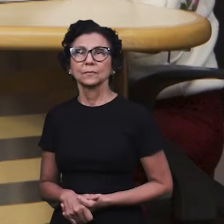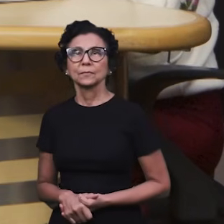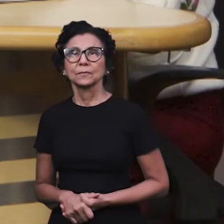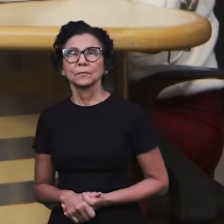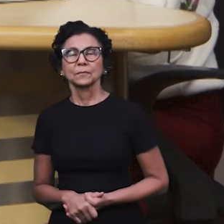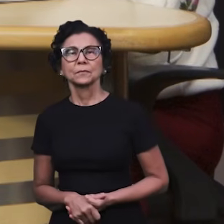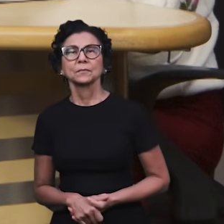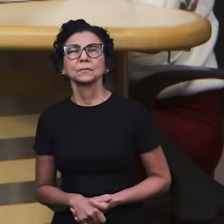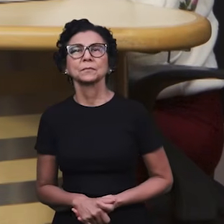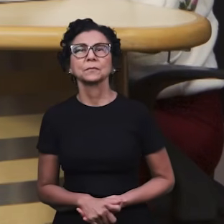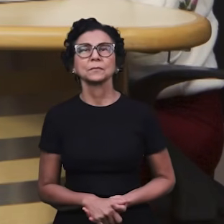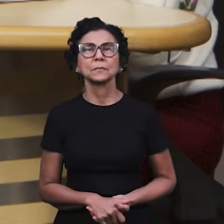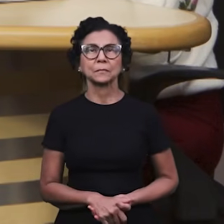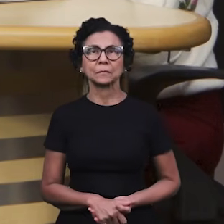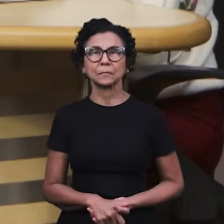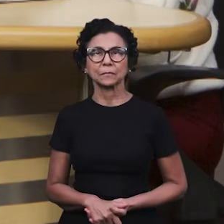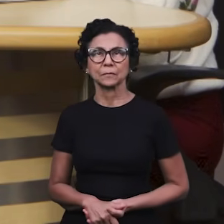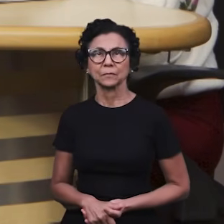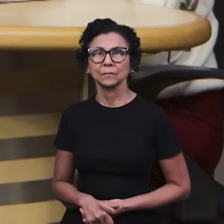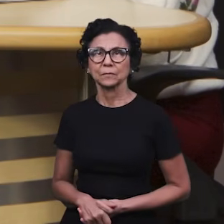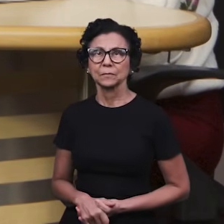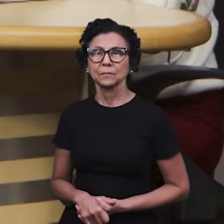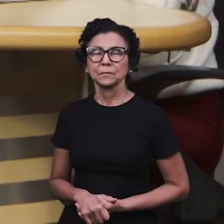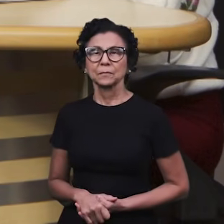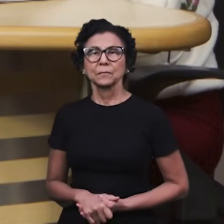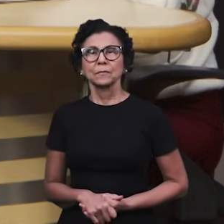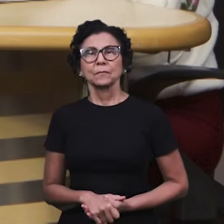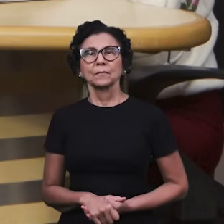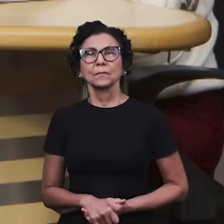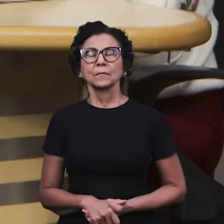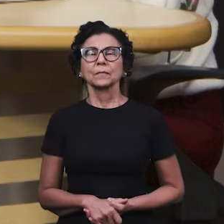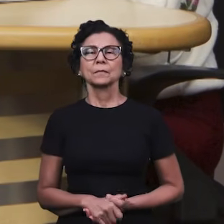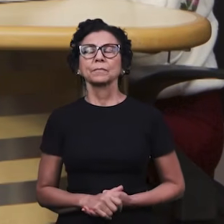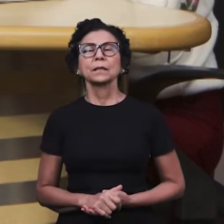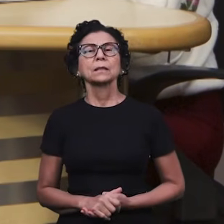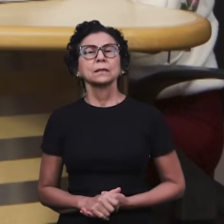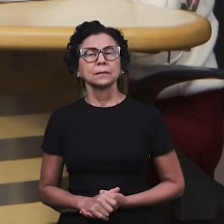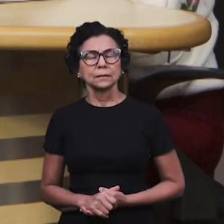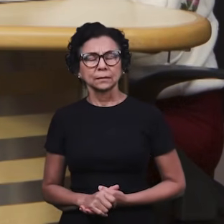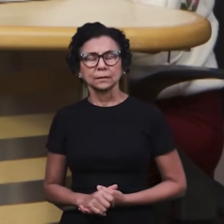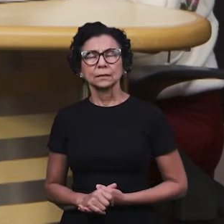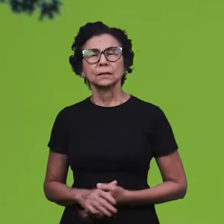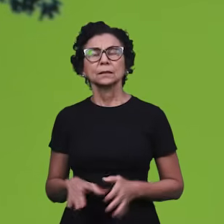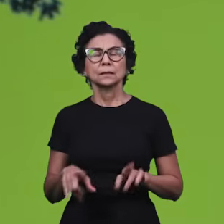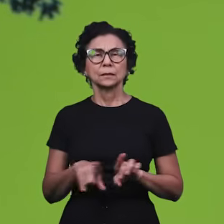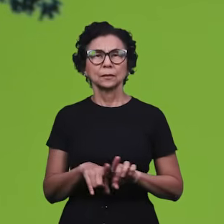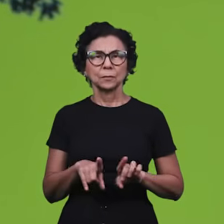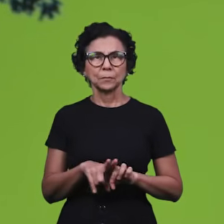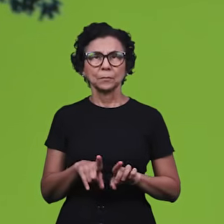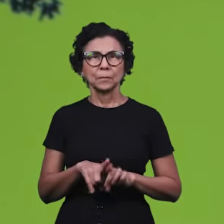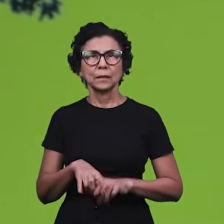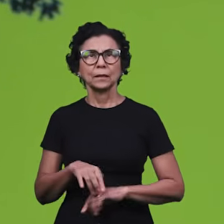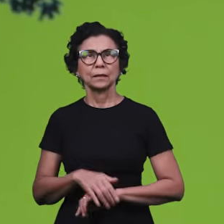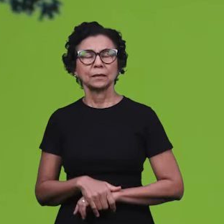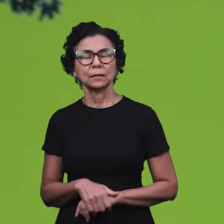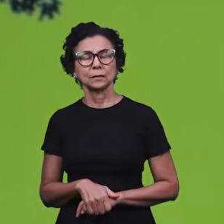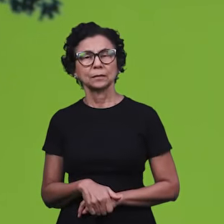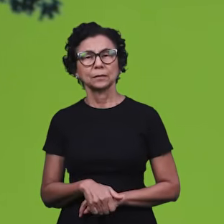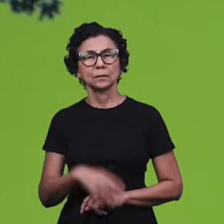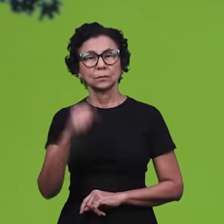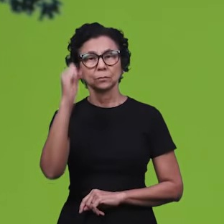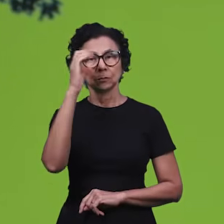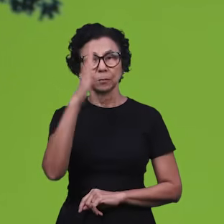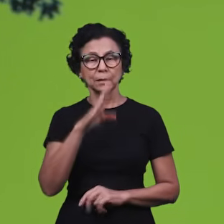trabalho Organização e Método, assim como Jaque, outras irmãs no nosso estado, no Brasil e